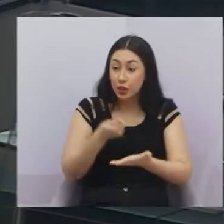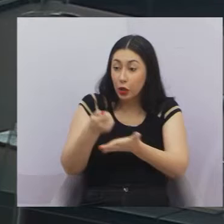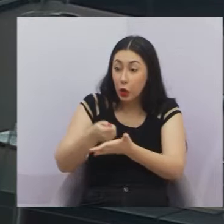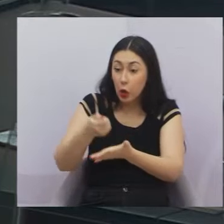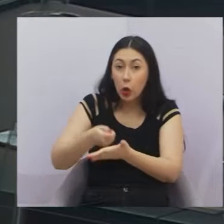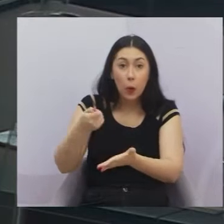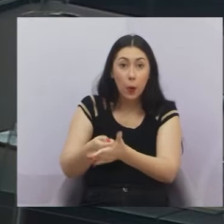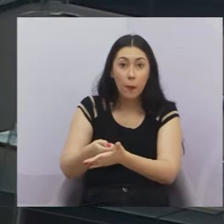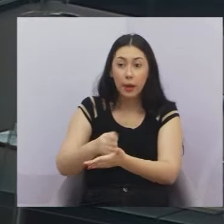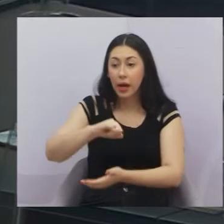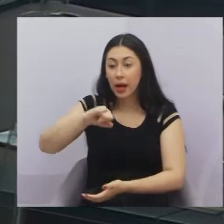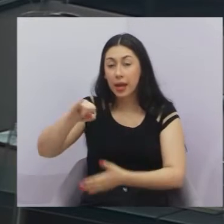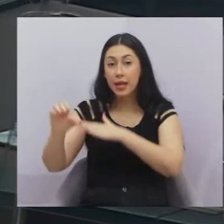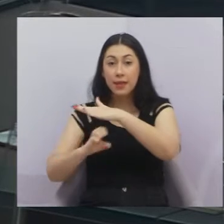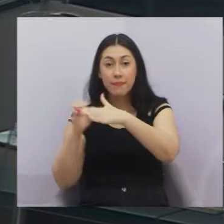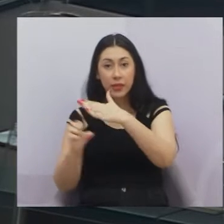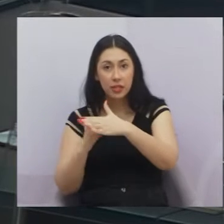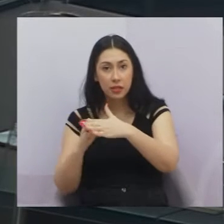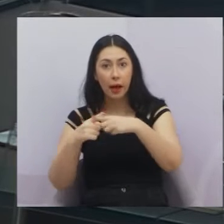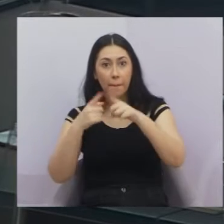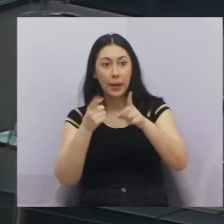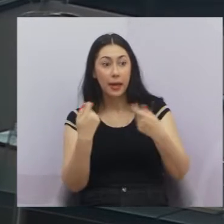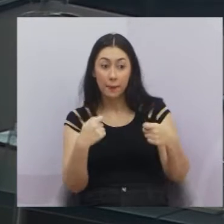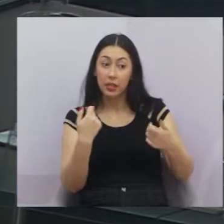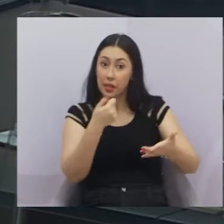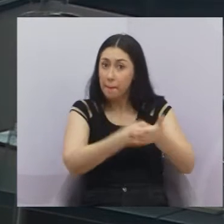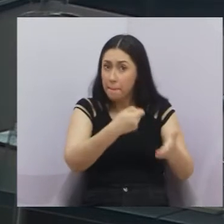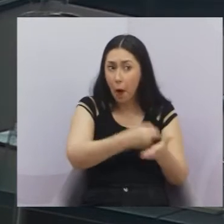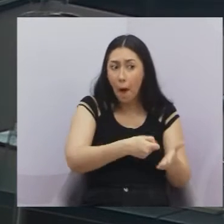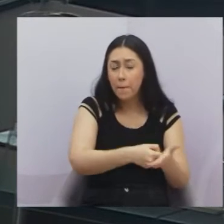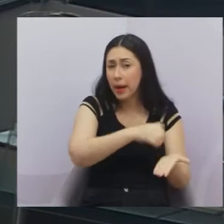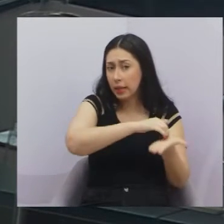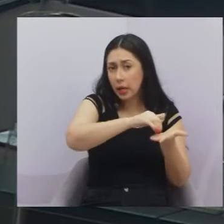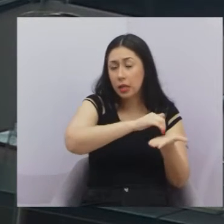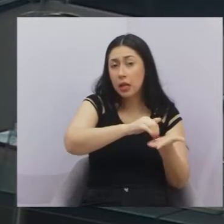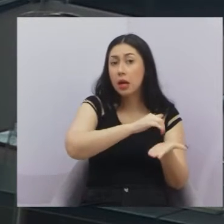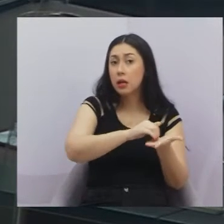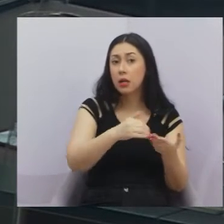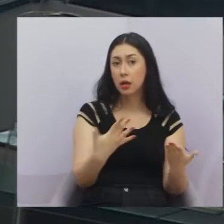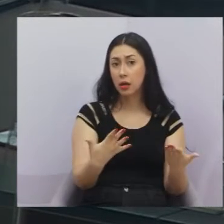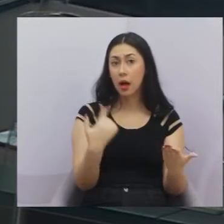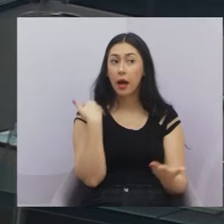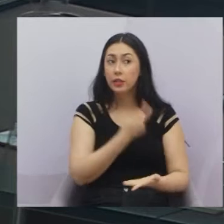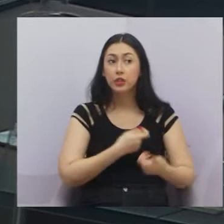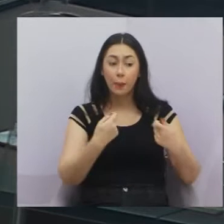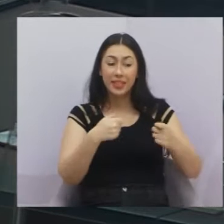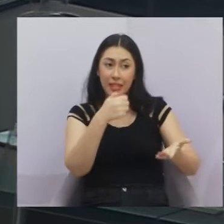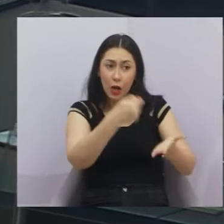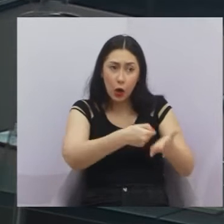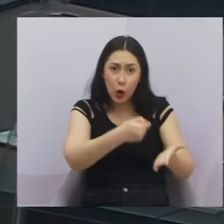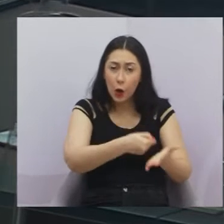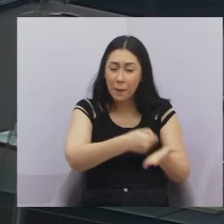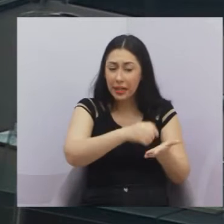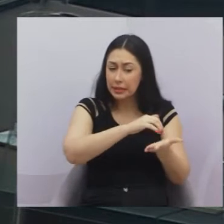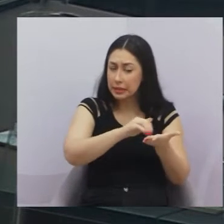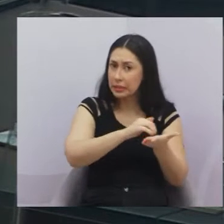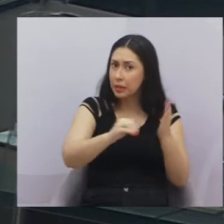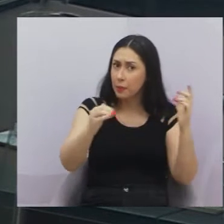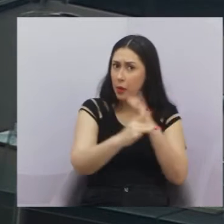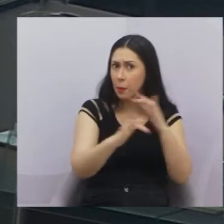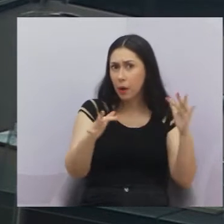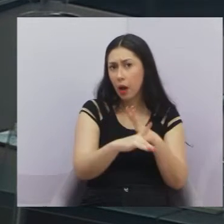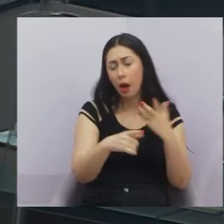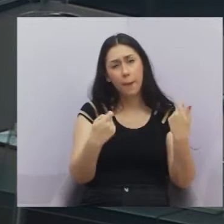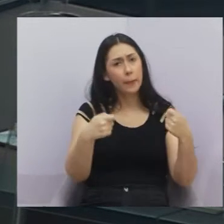nós temos que cobrar quem cobra o prestador de serviço. A gente tem que cobrar a Secretaria de Mobilidade Urbana, que tem que tomar